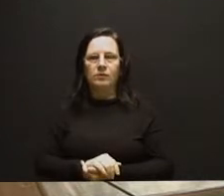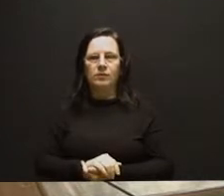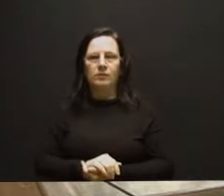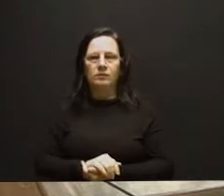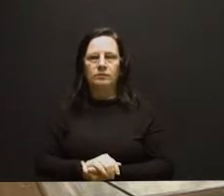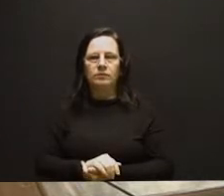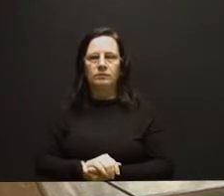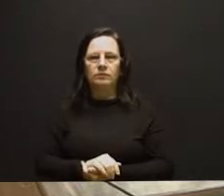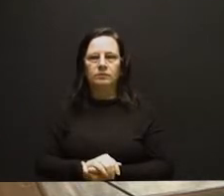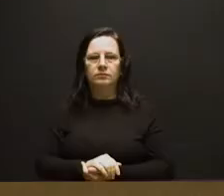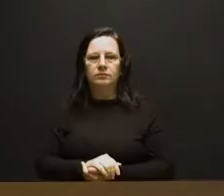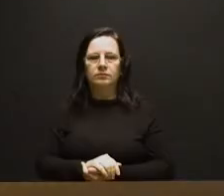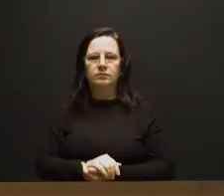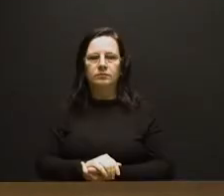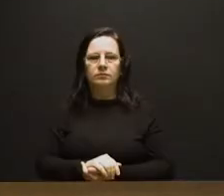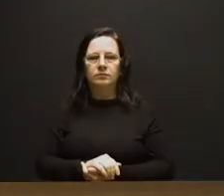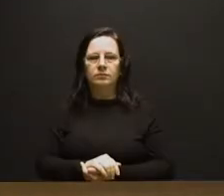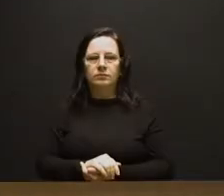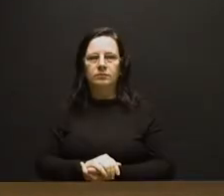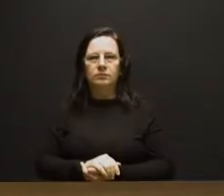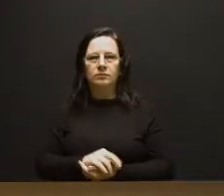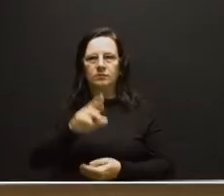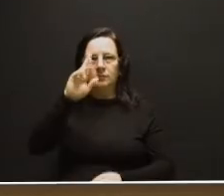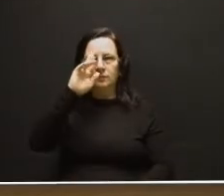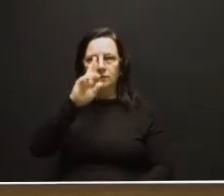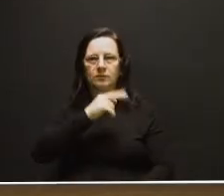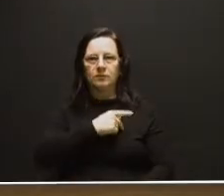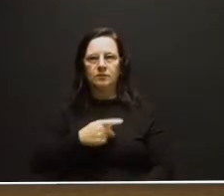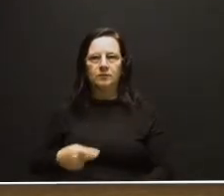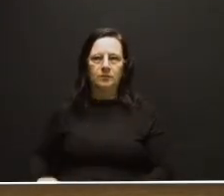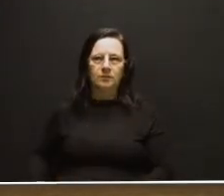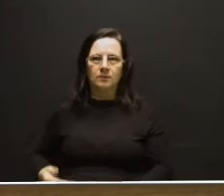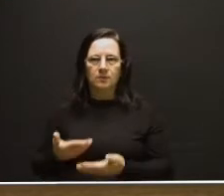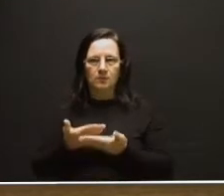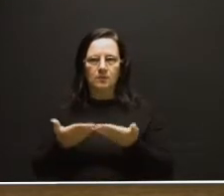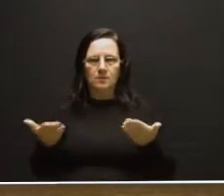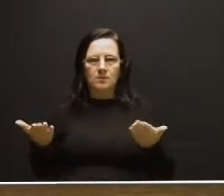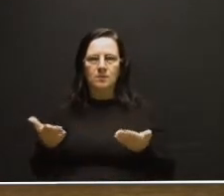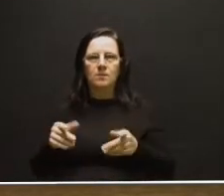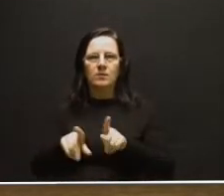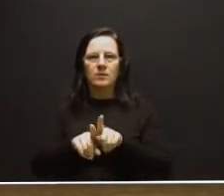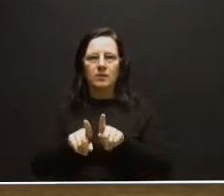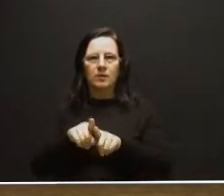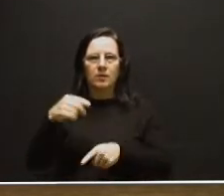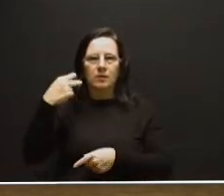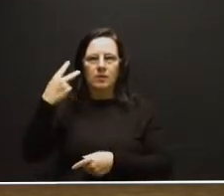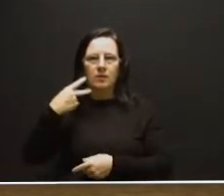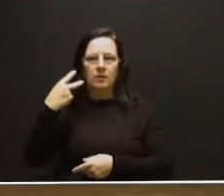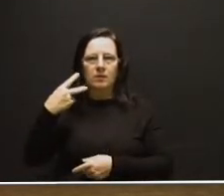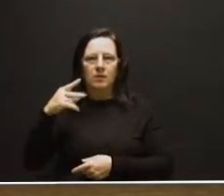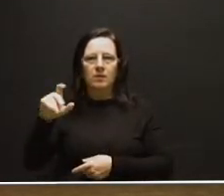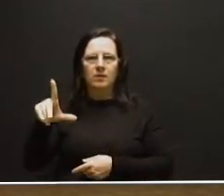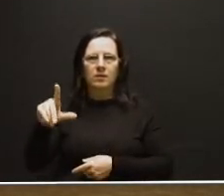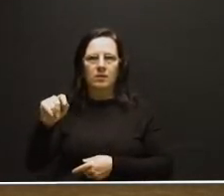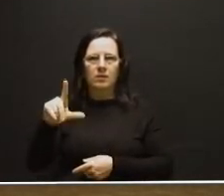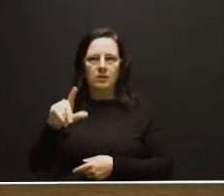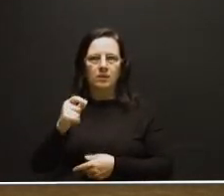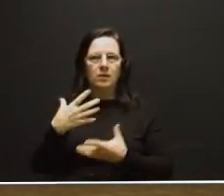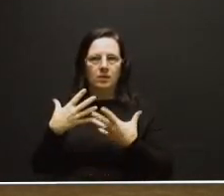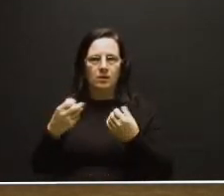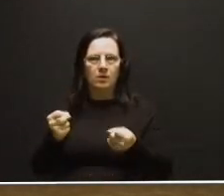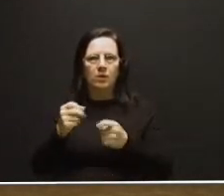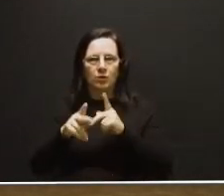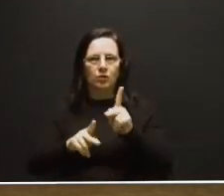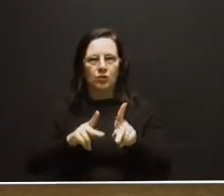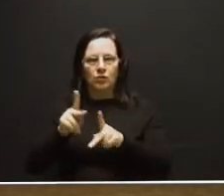é o presidente não nos parece lembrando que eu também como vereadora lá apenas aderir à idéia do povo que clama por